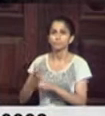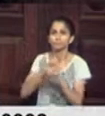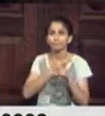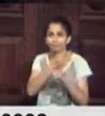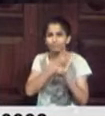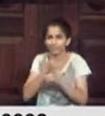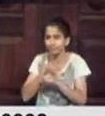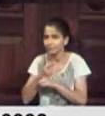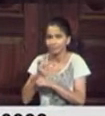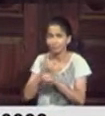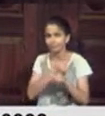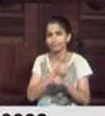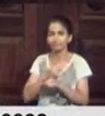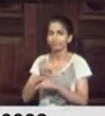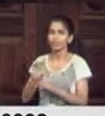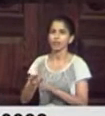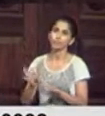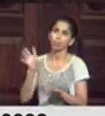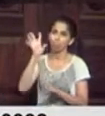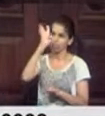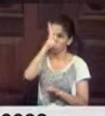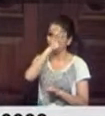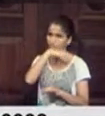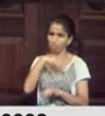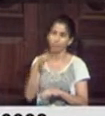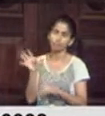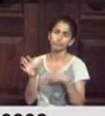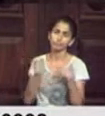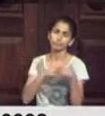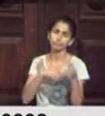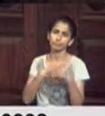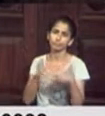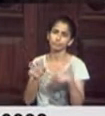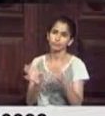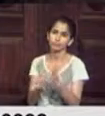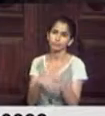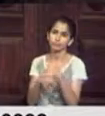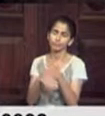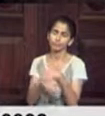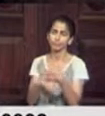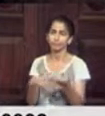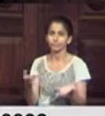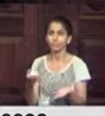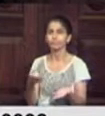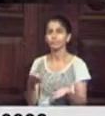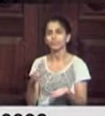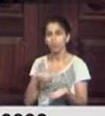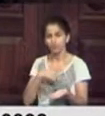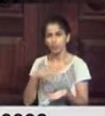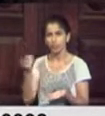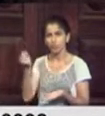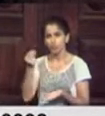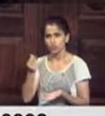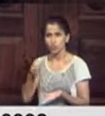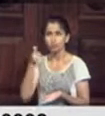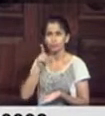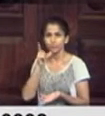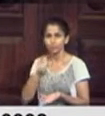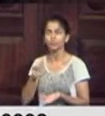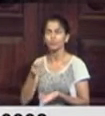pretendemos corrigir com as emendas que eu tenho certeza que inúmeros deputados apresentarão a essa